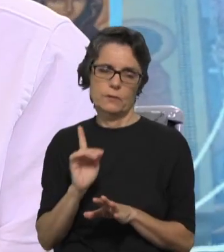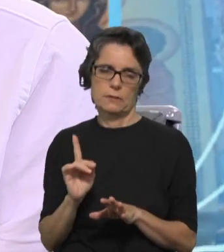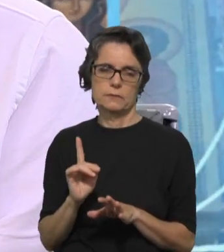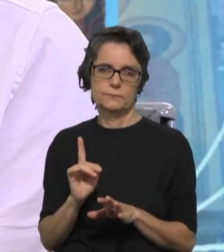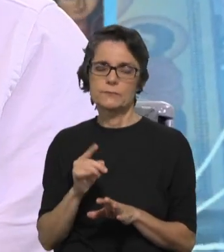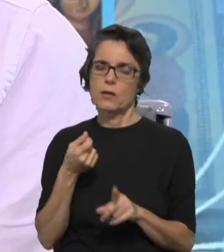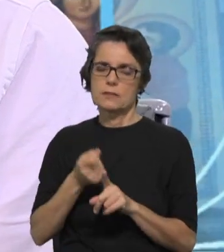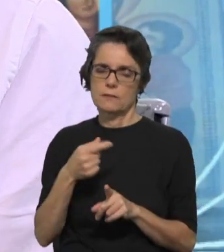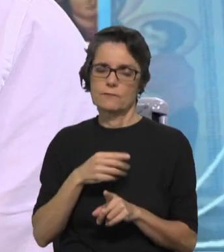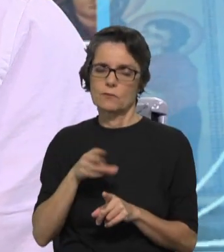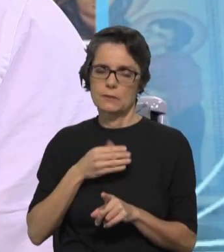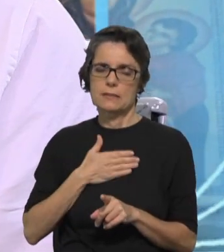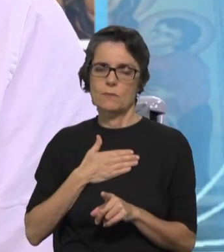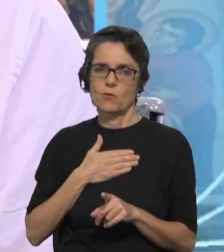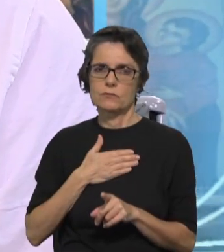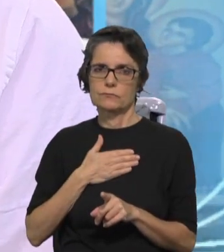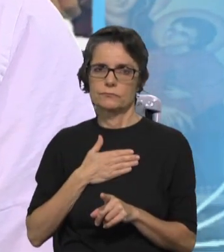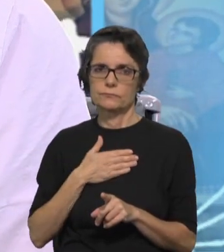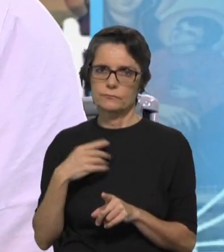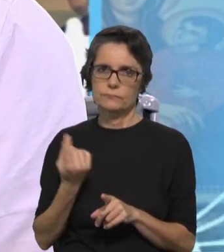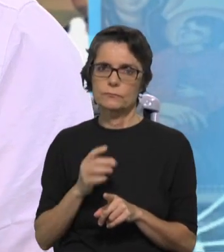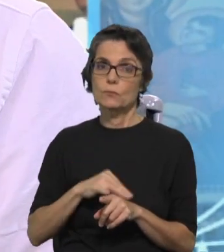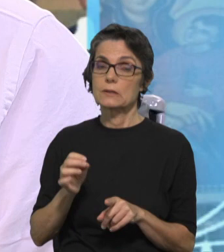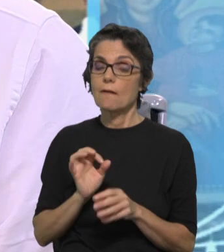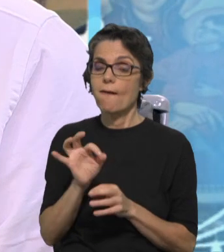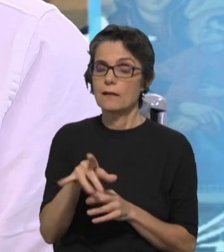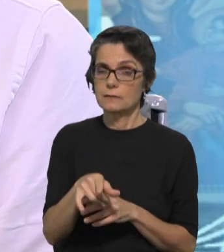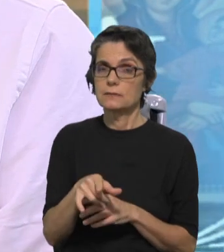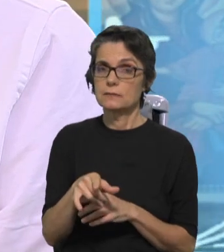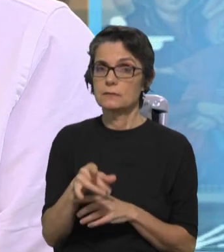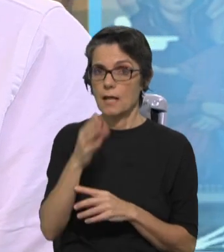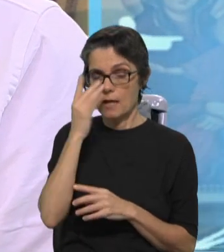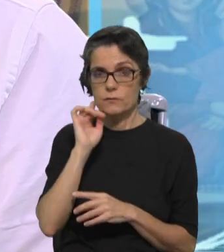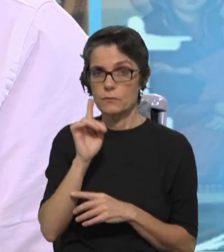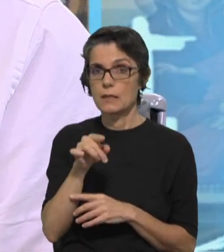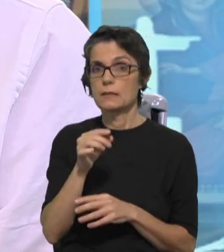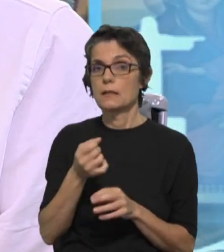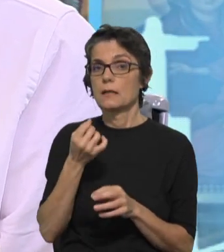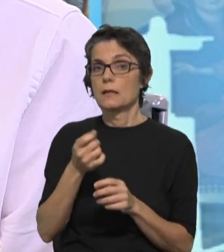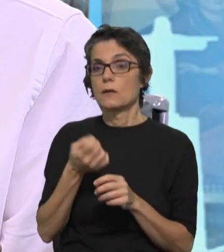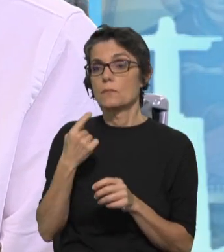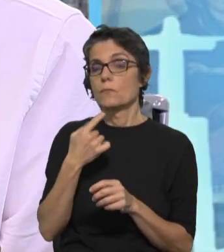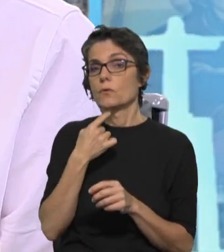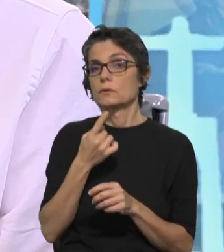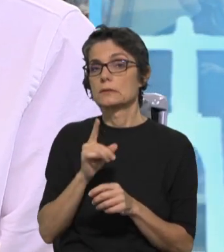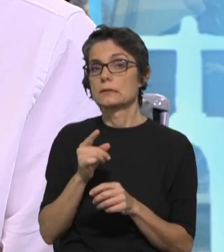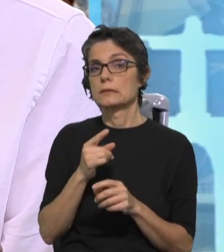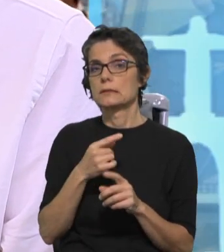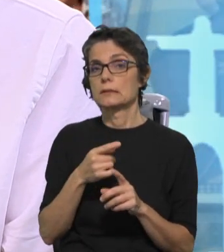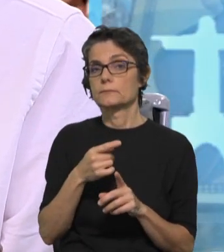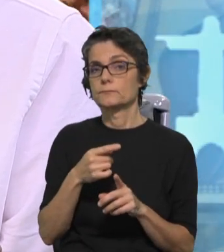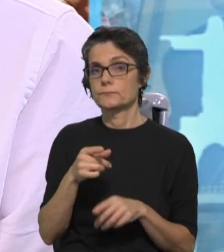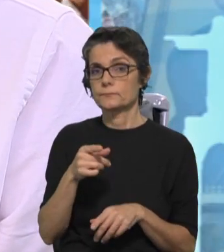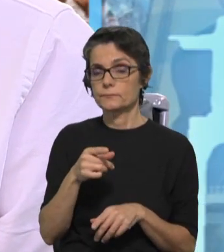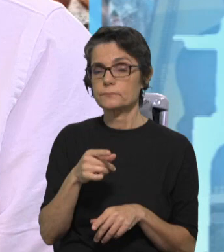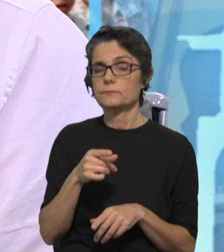o nosso desafio. E por isso mesmo, só permita-me esta nota, que acho que é muito relevante. Eu há pouco falava deste episódio da vida de São Francisco. 805